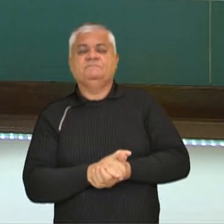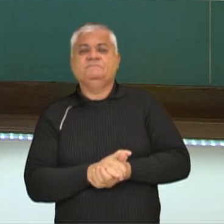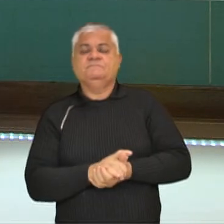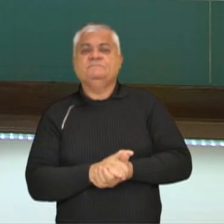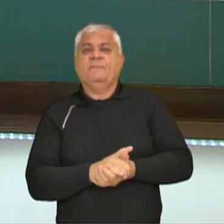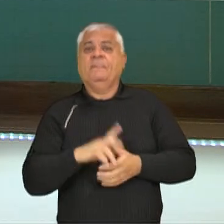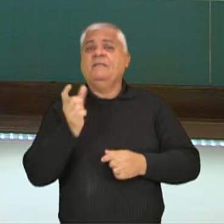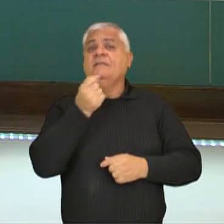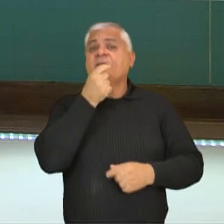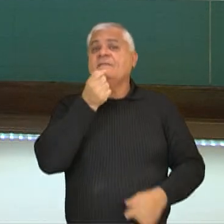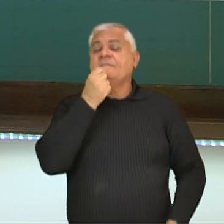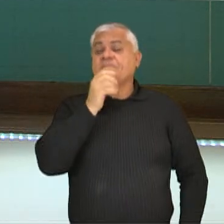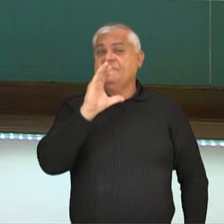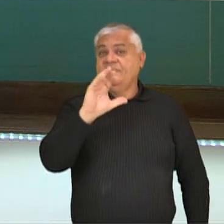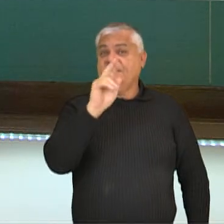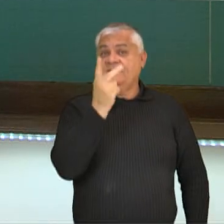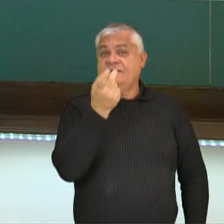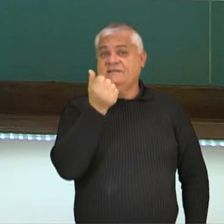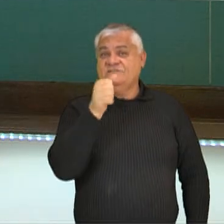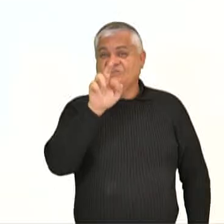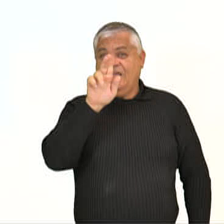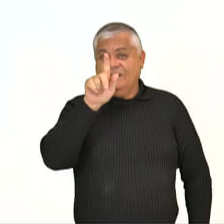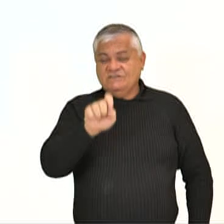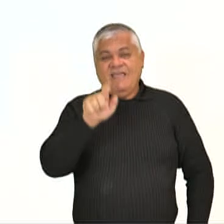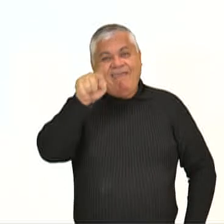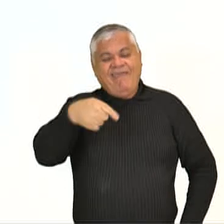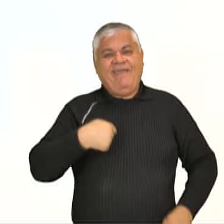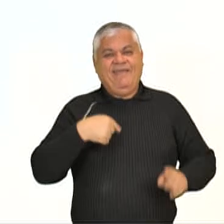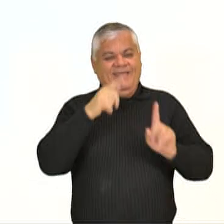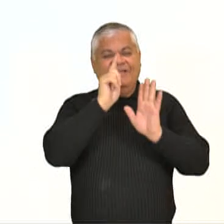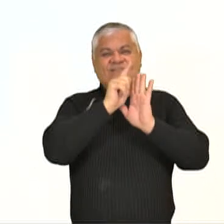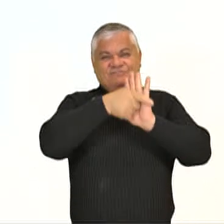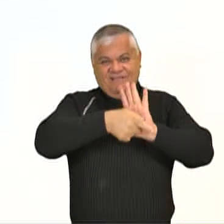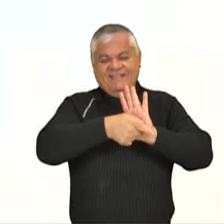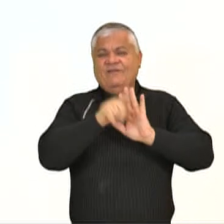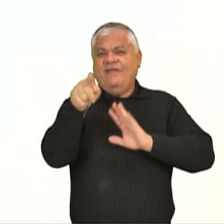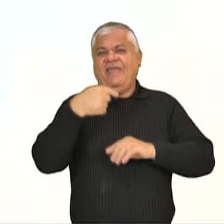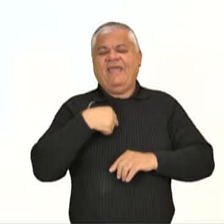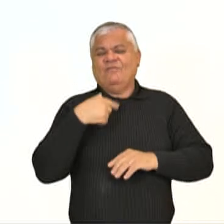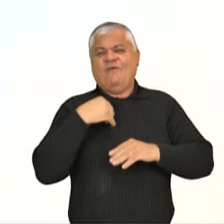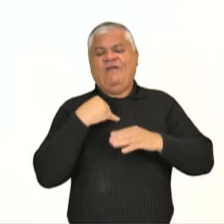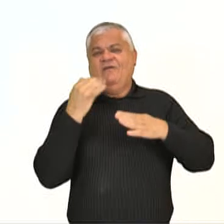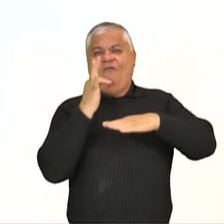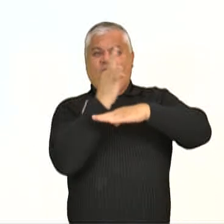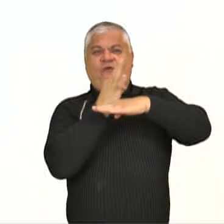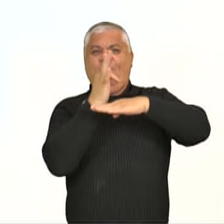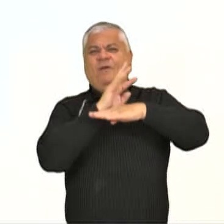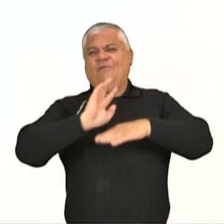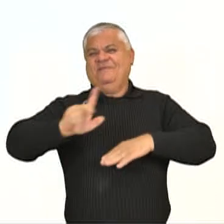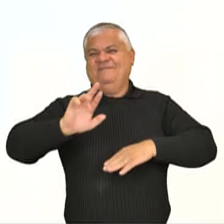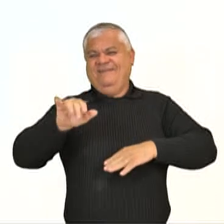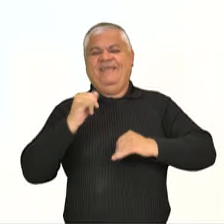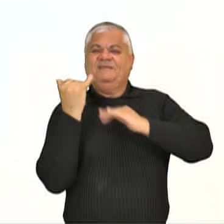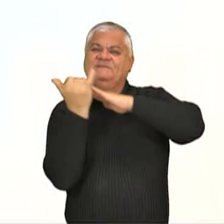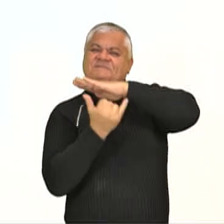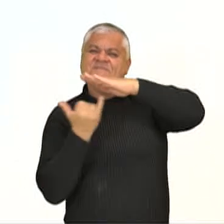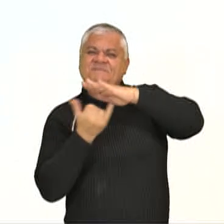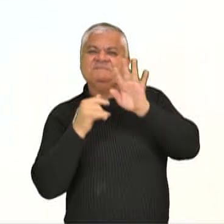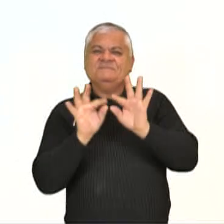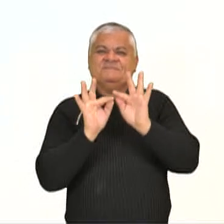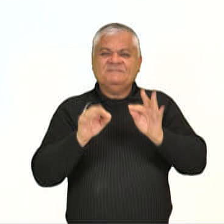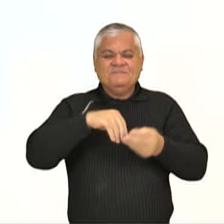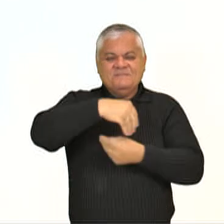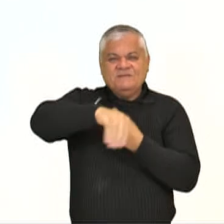A charge é um outro tipo de gênero do discurso, né? Nela não prevalece a linguagem verbal como a notícia, né? Há uma mistura,